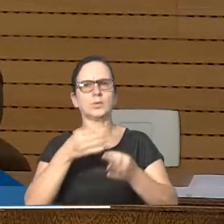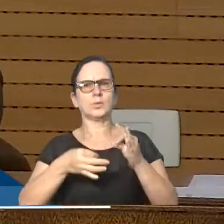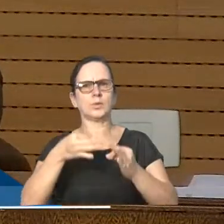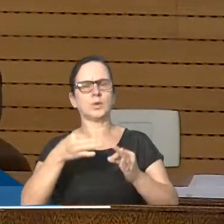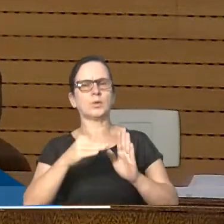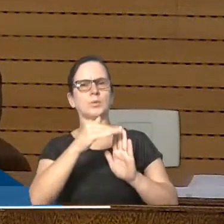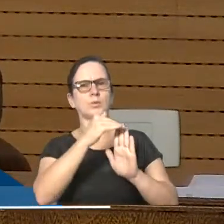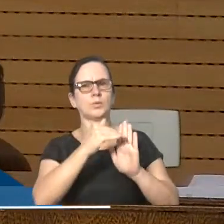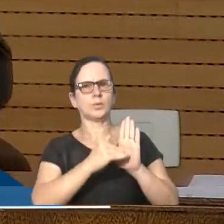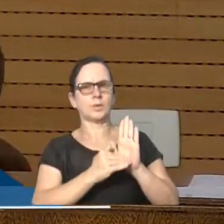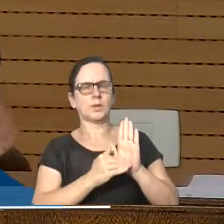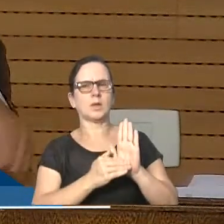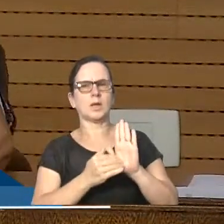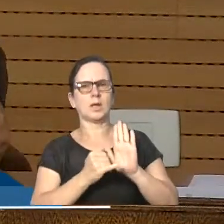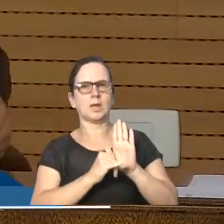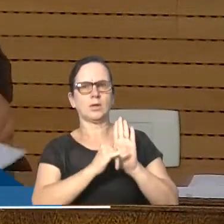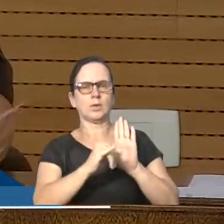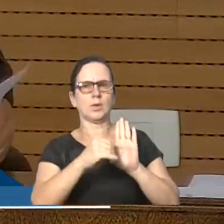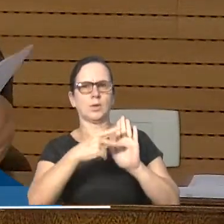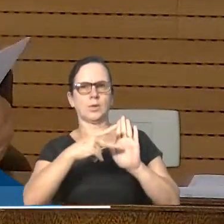distribuído com o PL